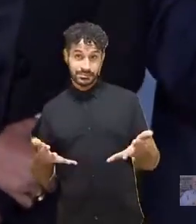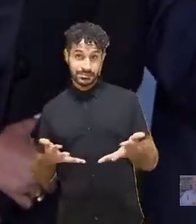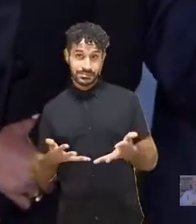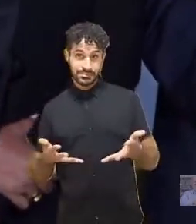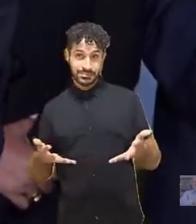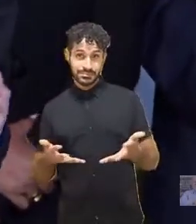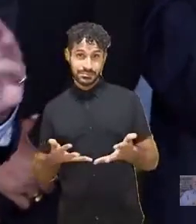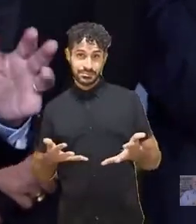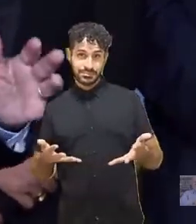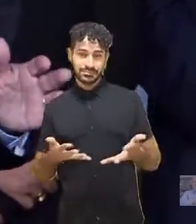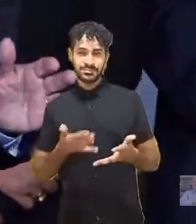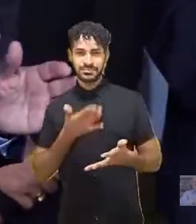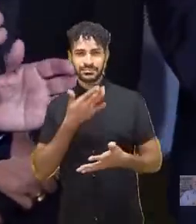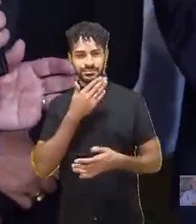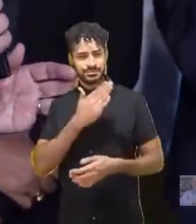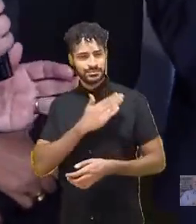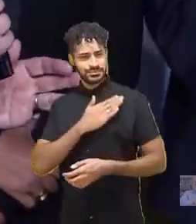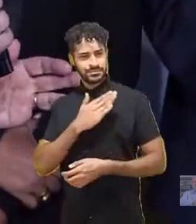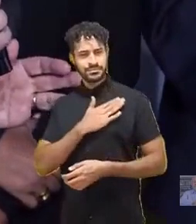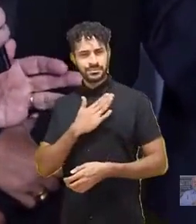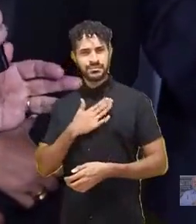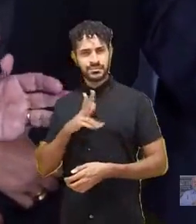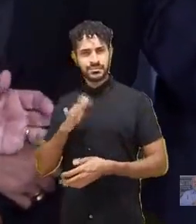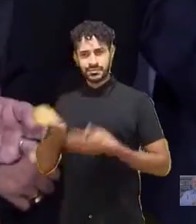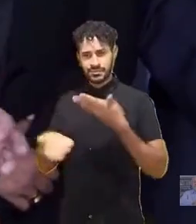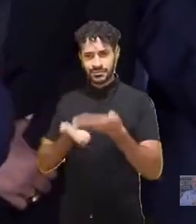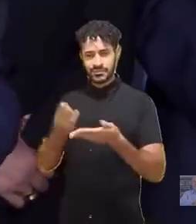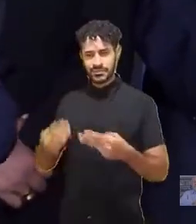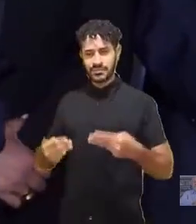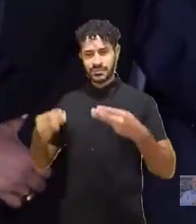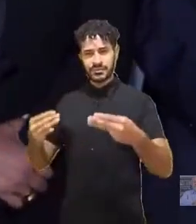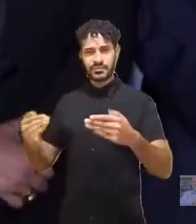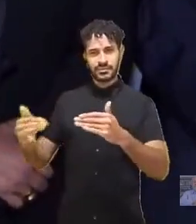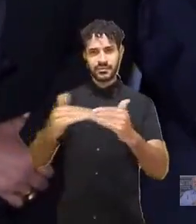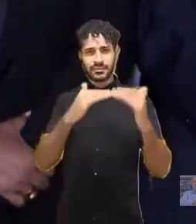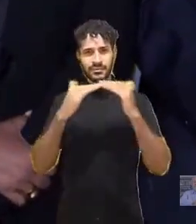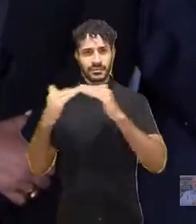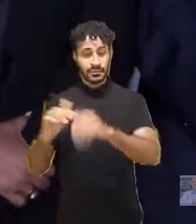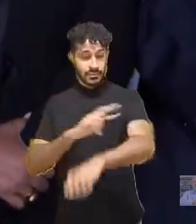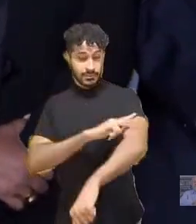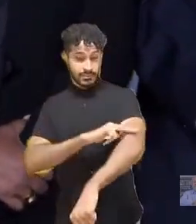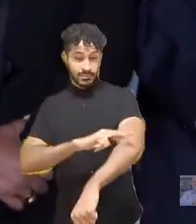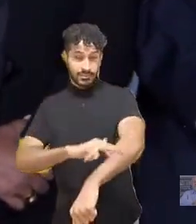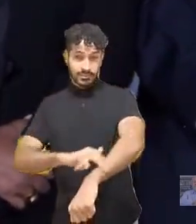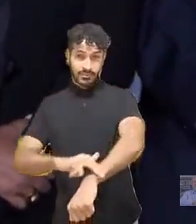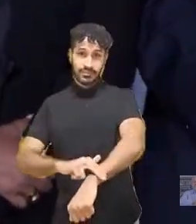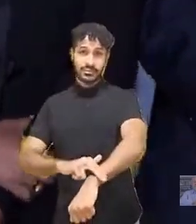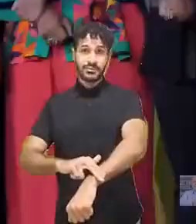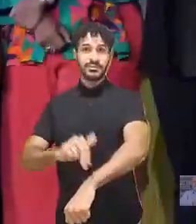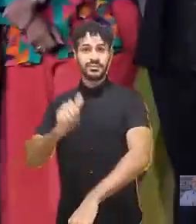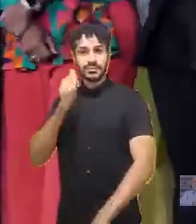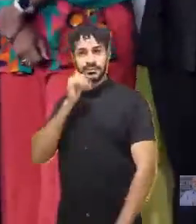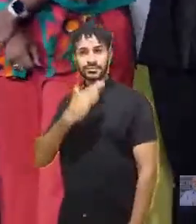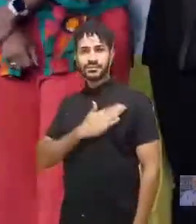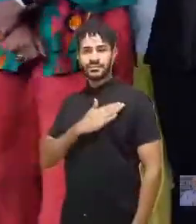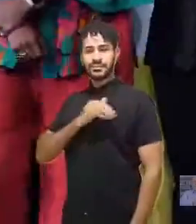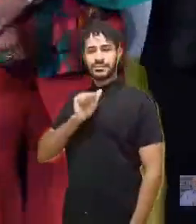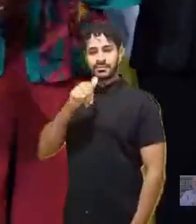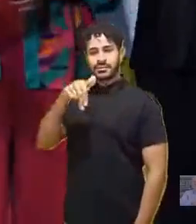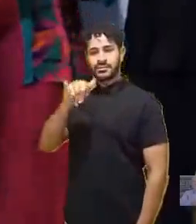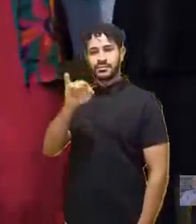a companheira que vai cuidar do Ministério da Igualdade racial acompanha Danielle Franco